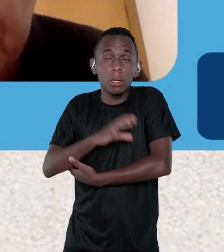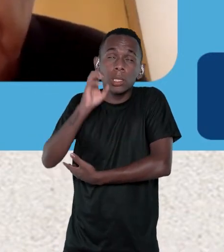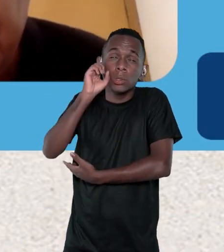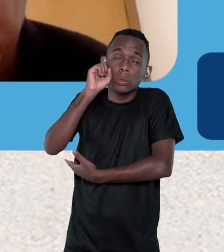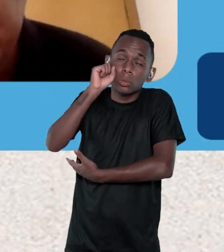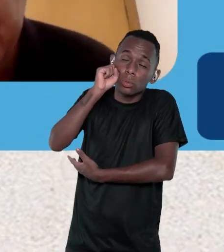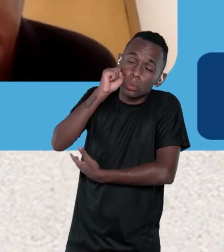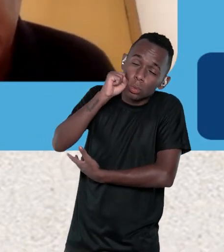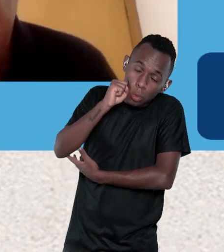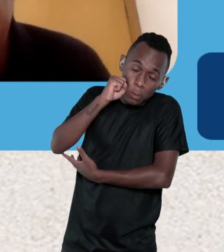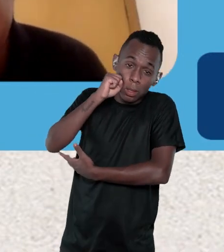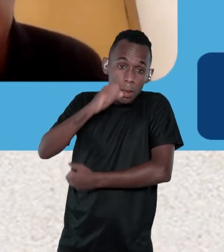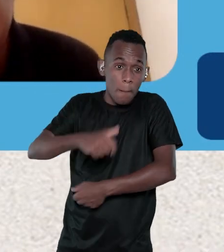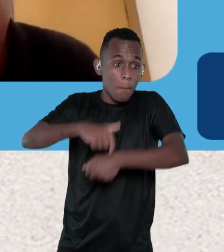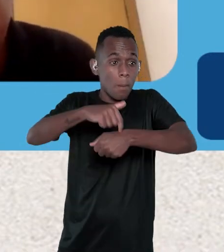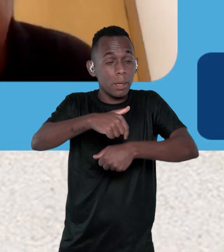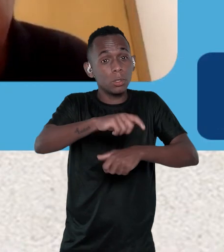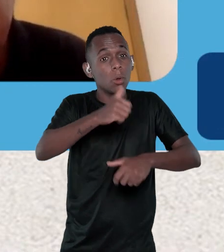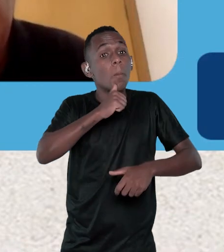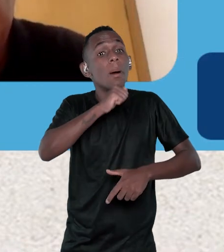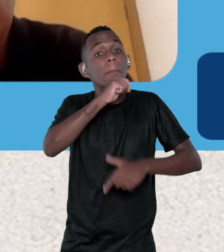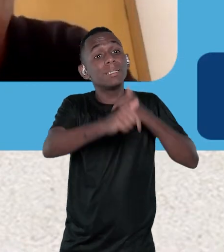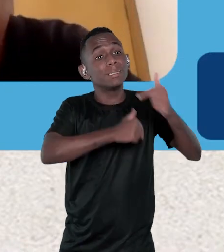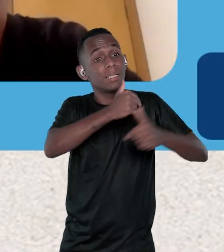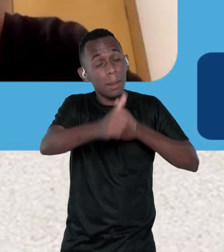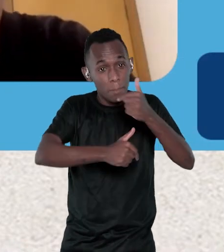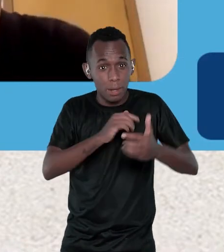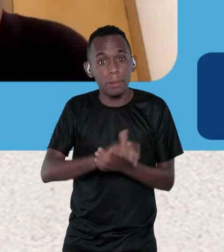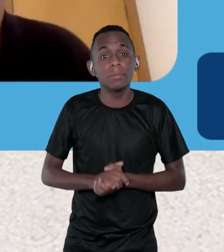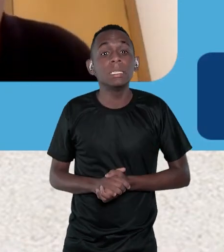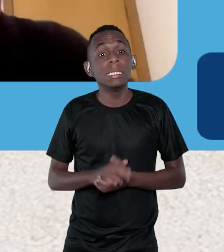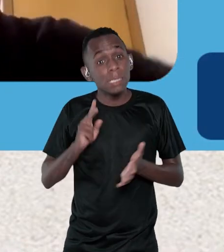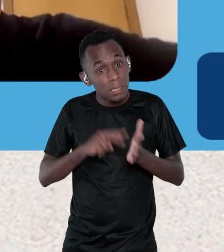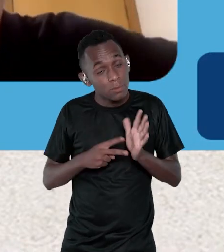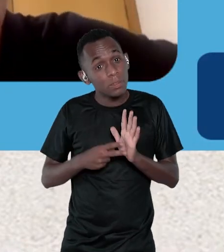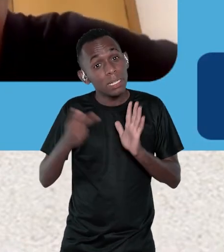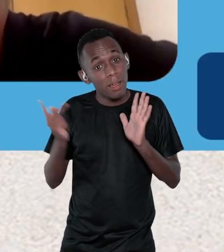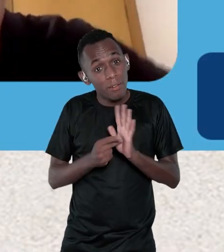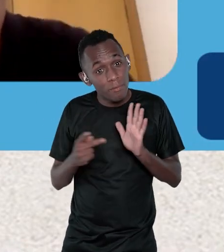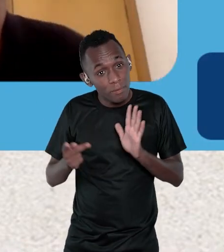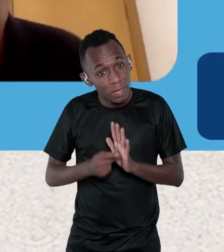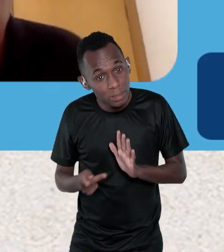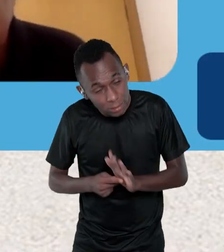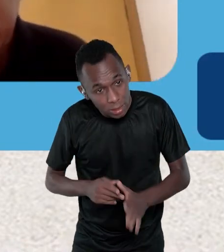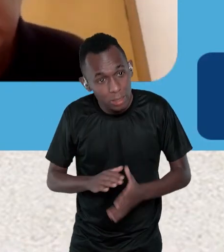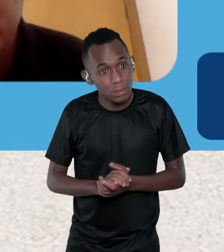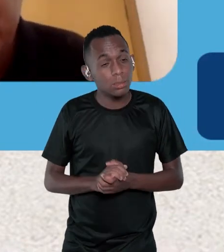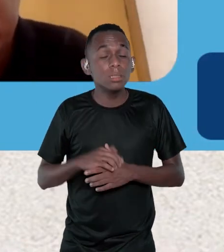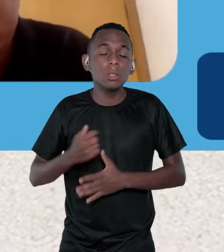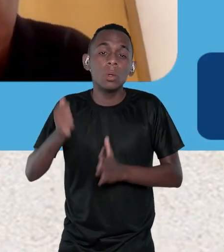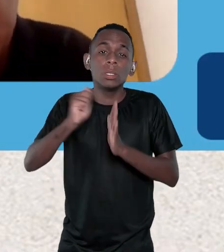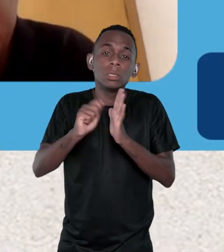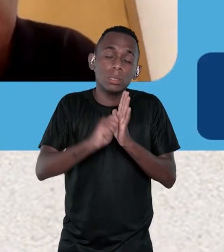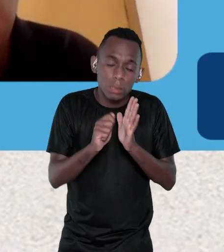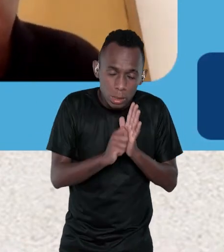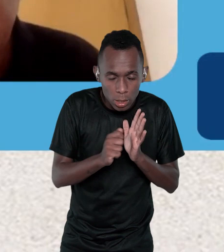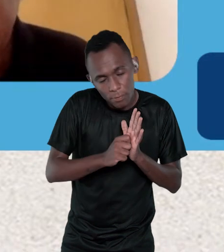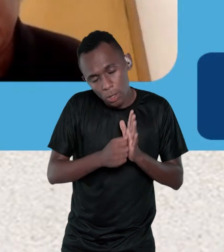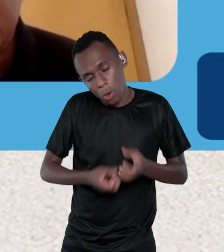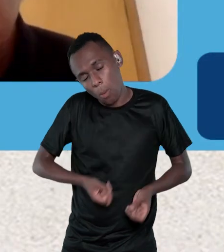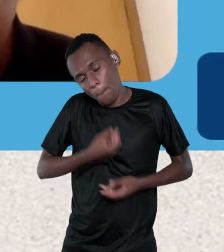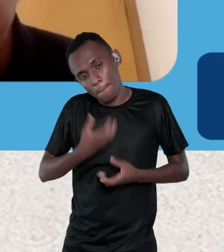eles, para poder eles ficarem adormecidos enquanto elas iam trabalhar. Isso é